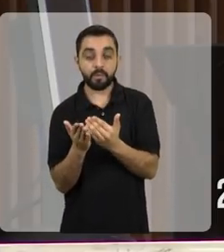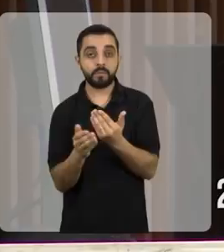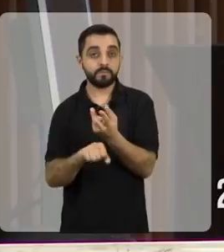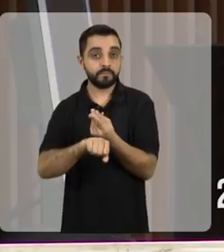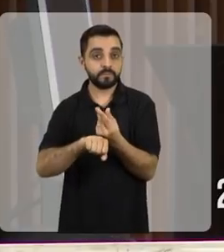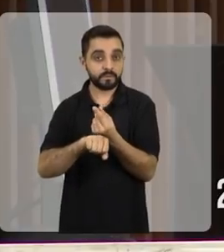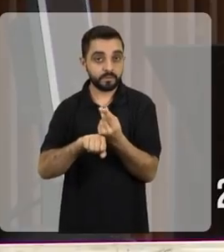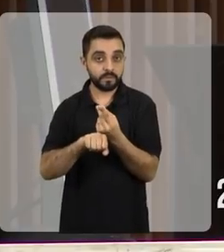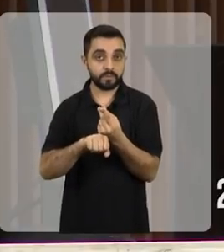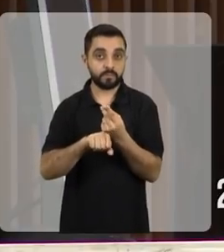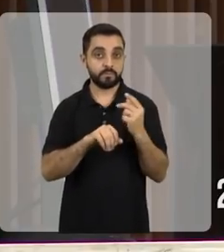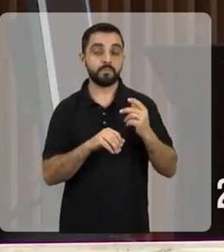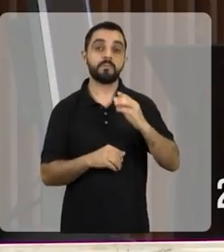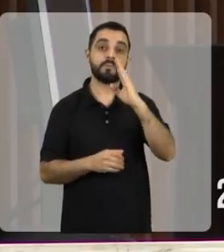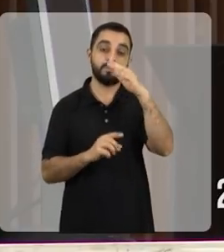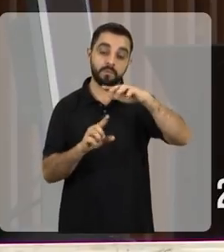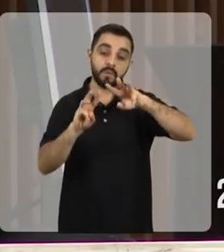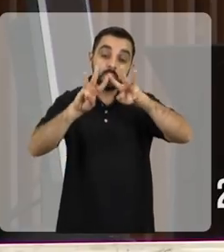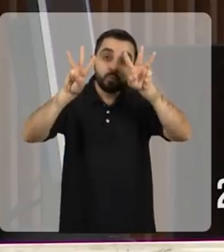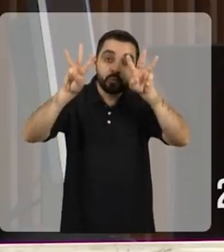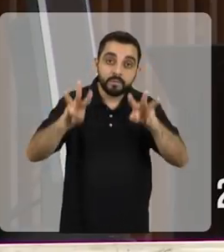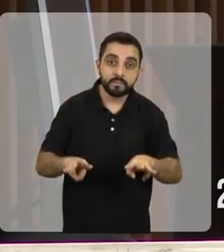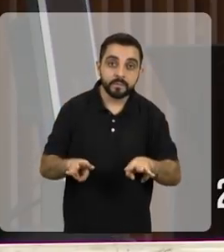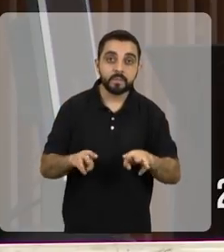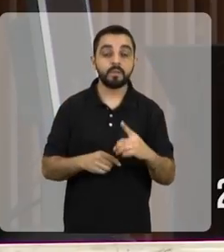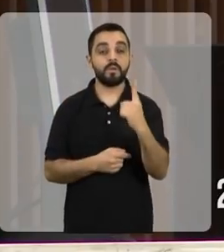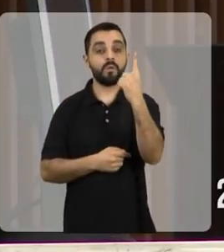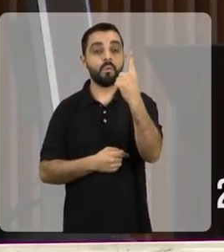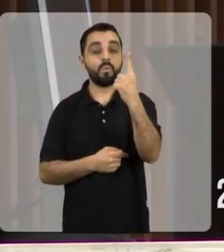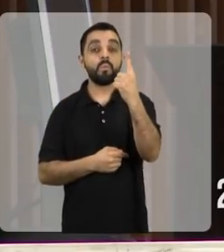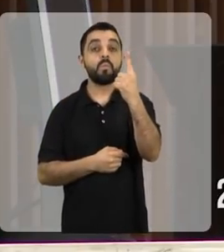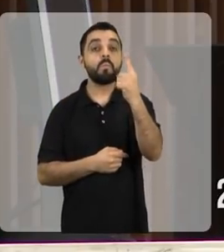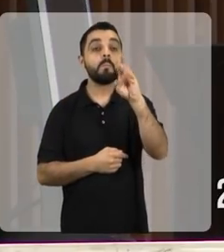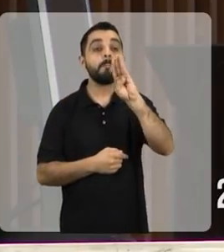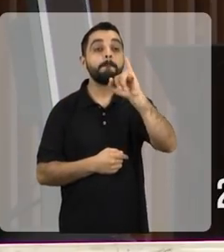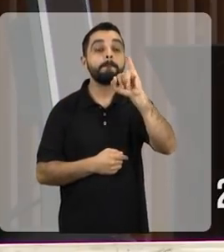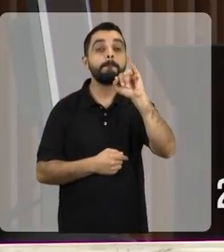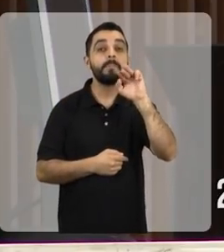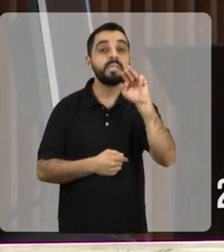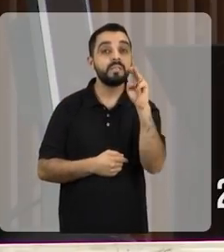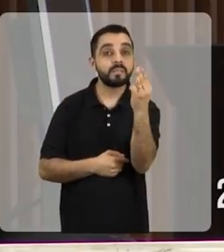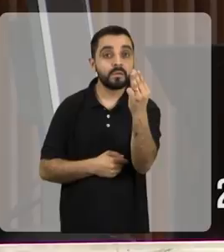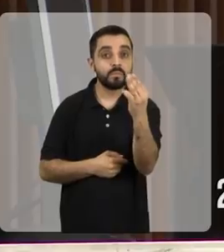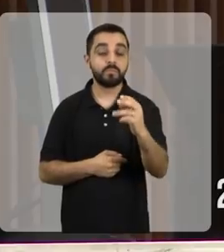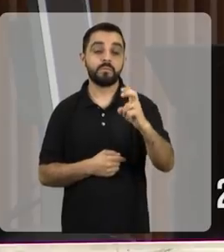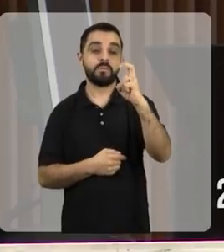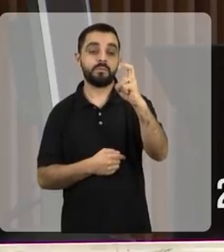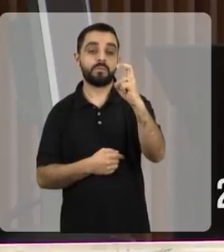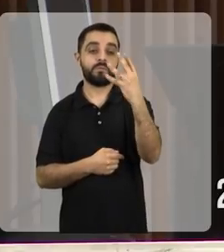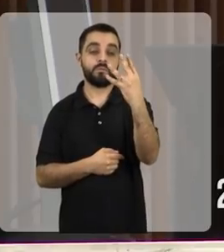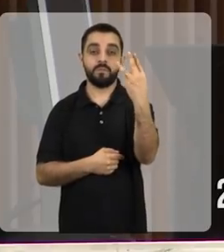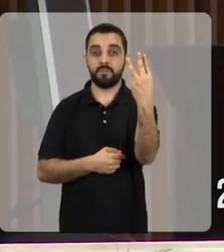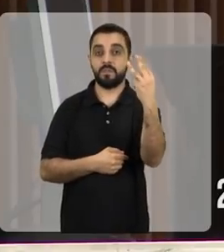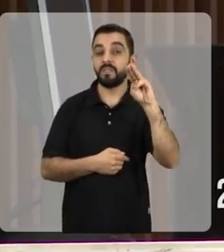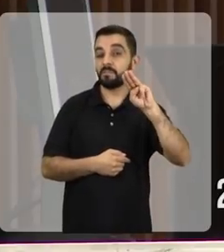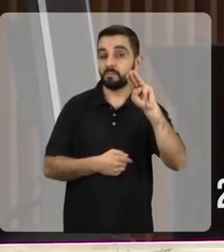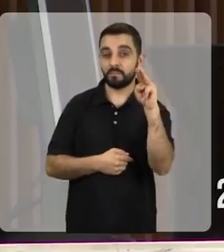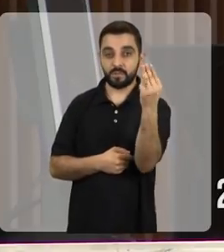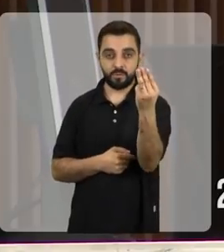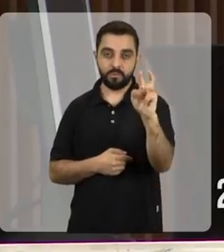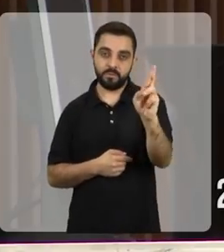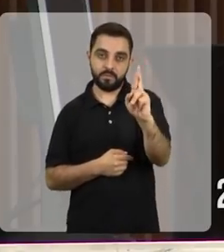paraná efetivamente é de 1 bilhão 543 milhões de reais